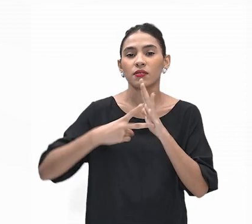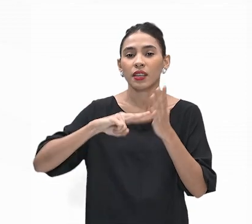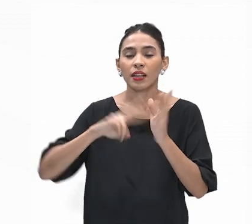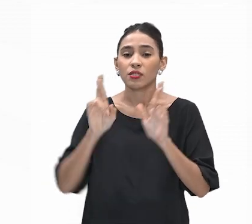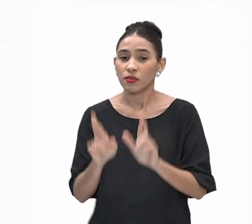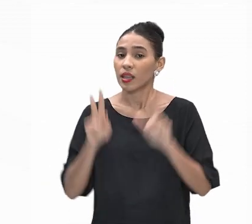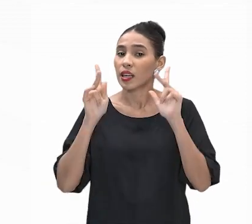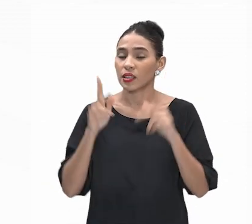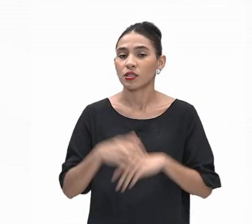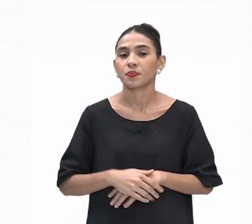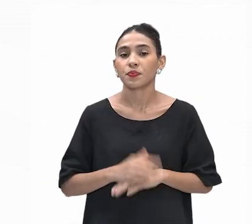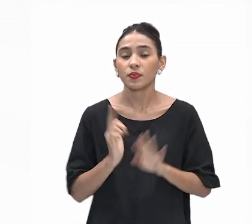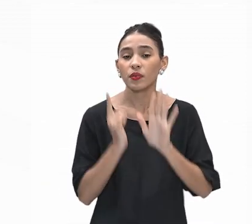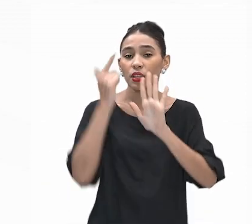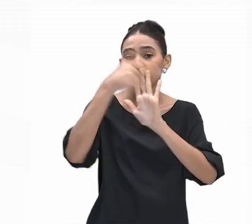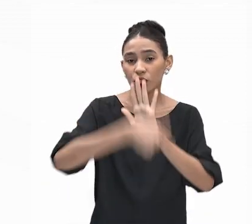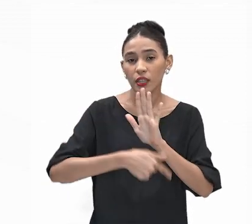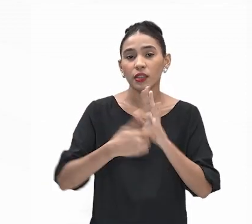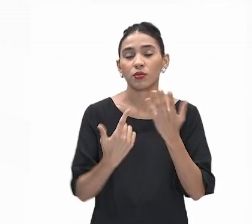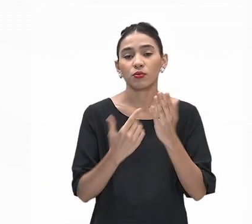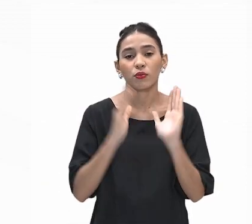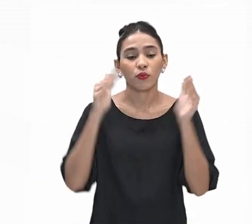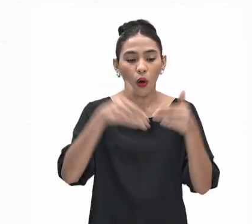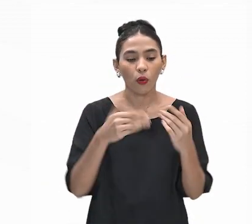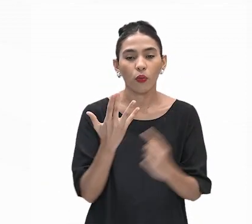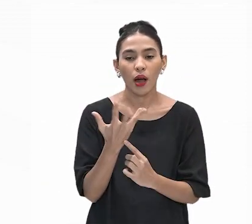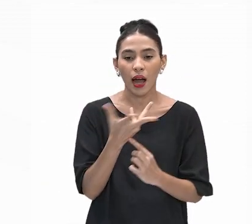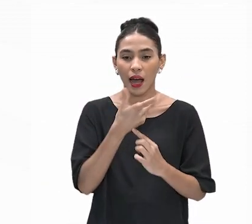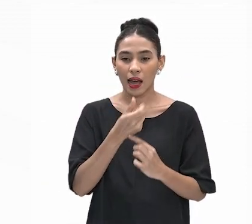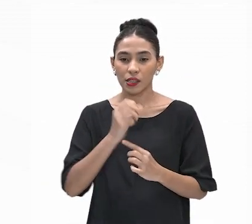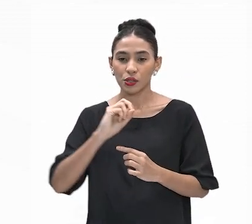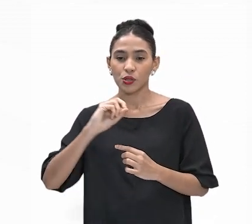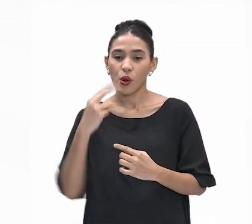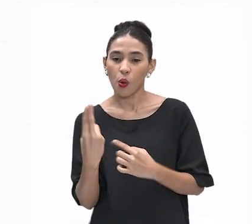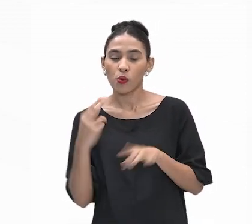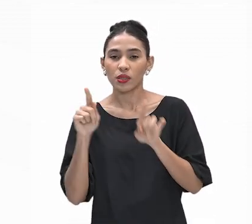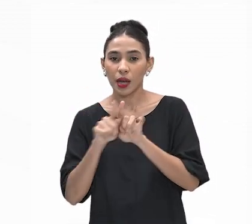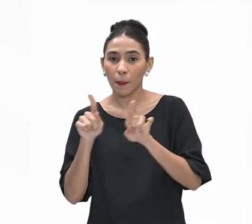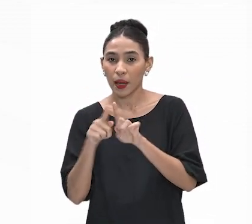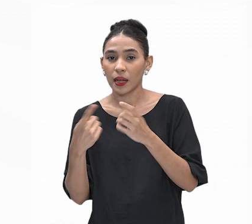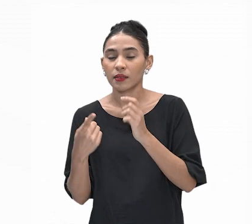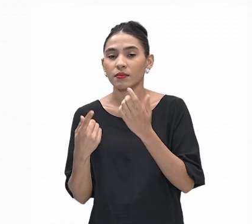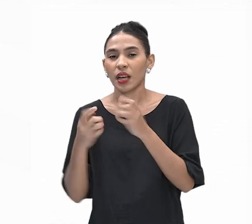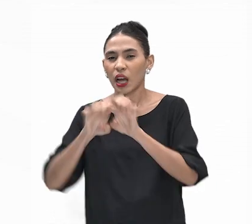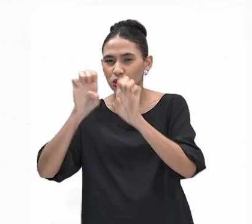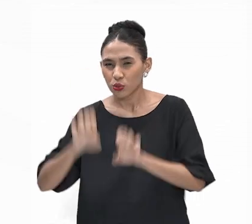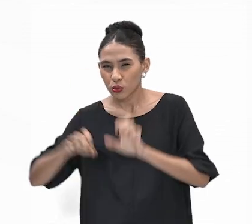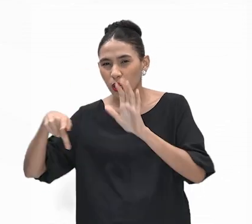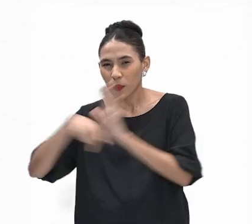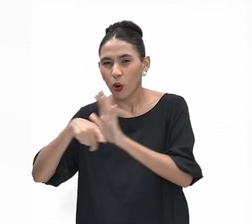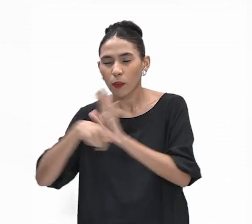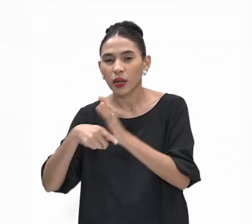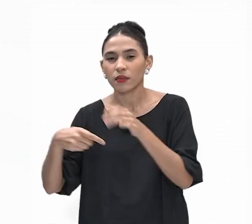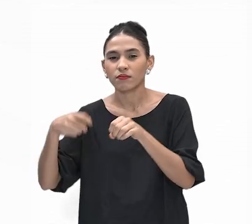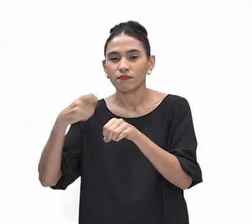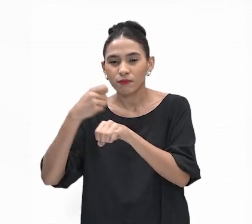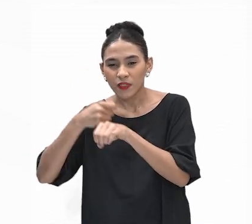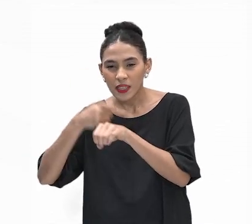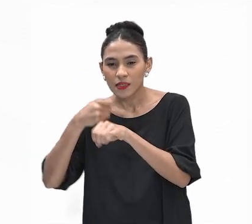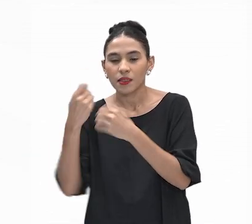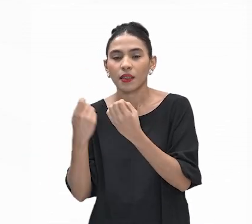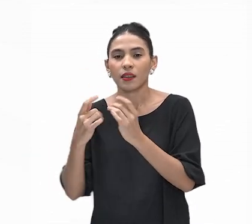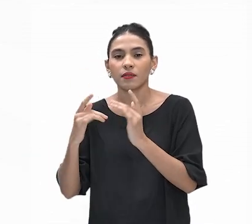arte ou também a edifícios ou casa, ou seja, ao espaço no qual podem